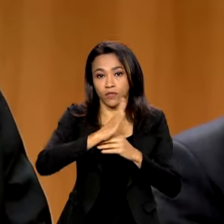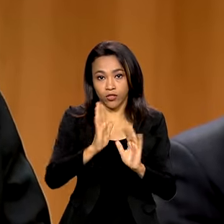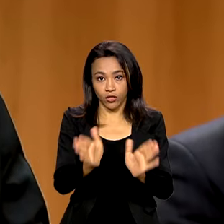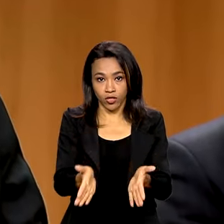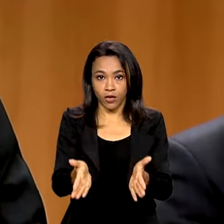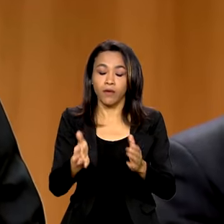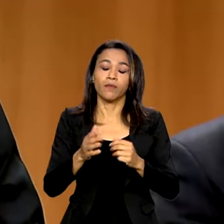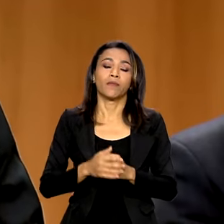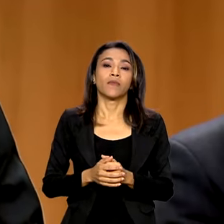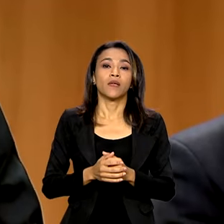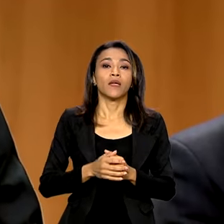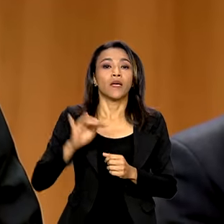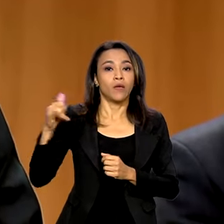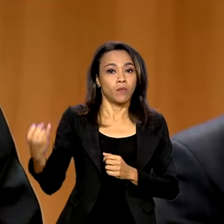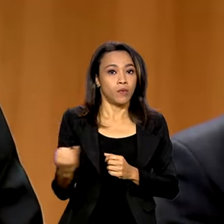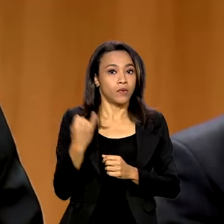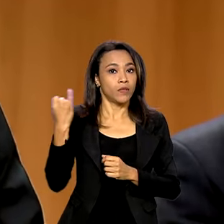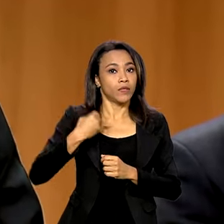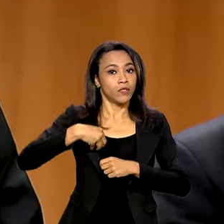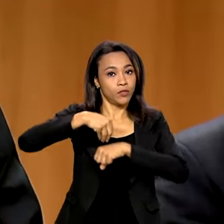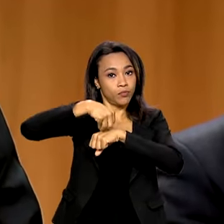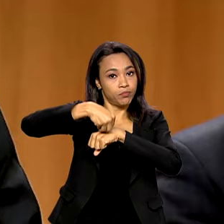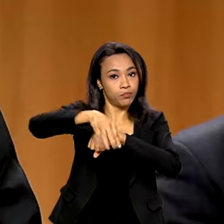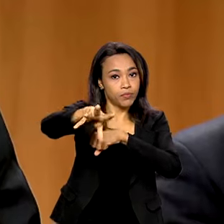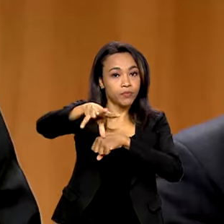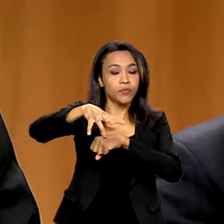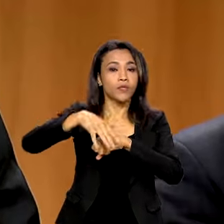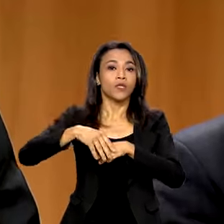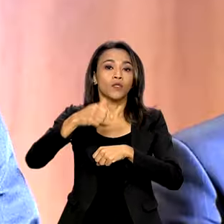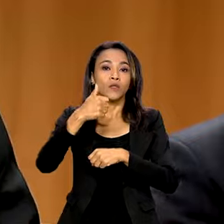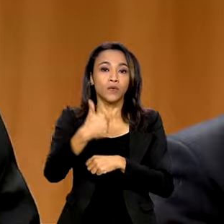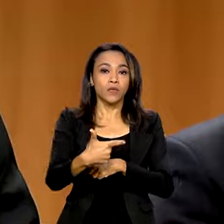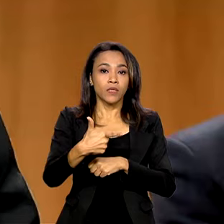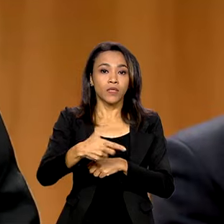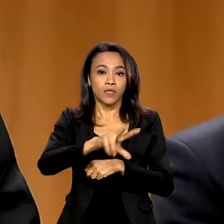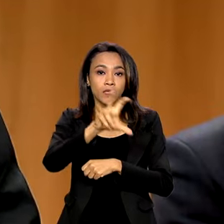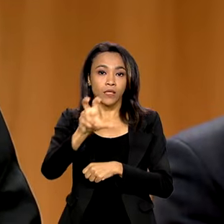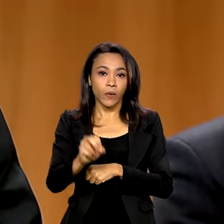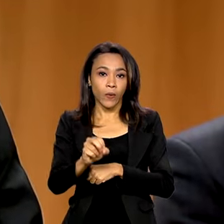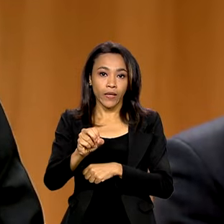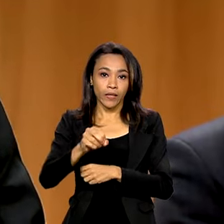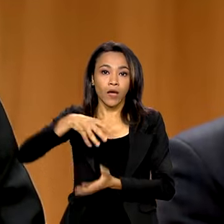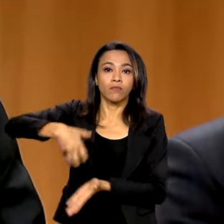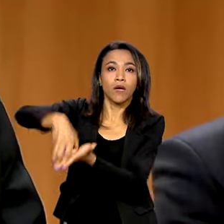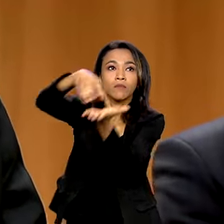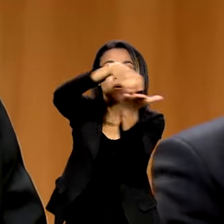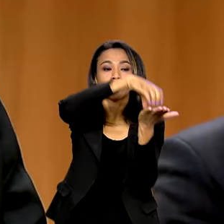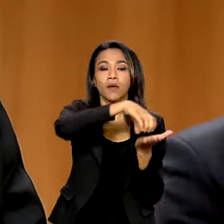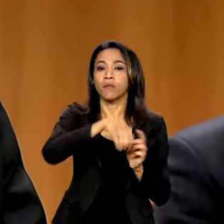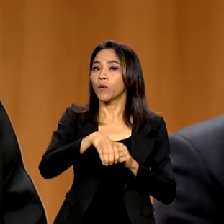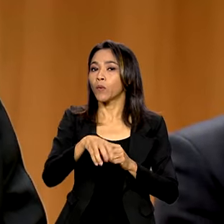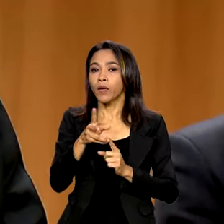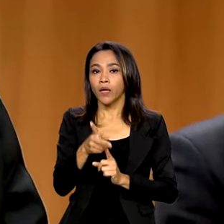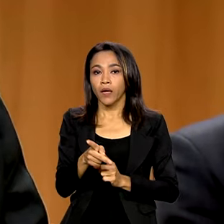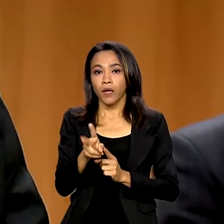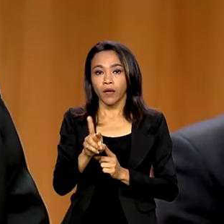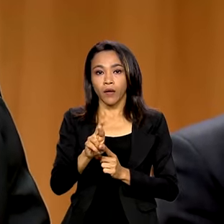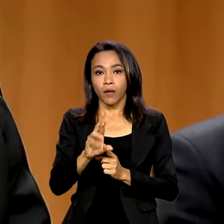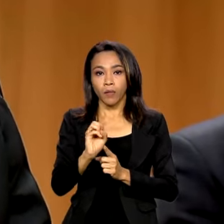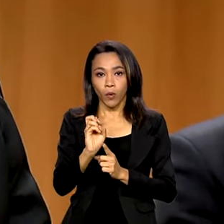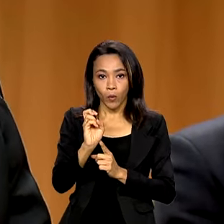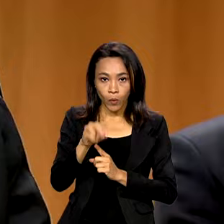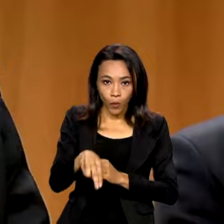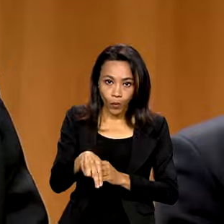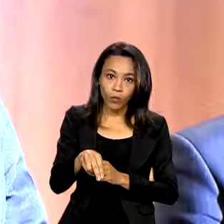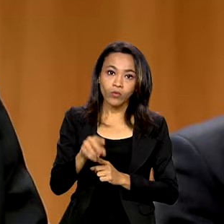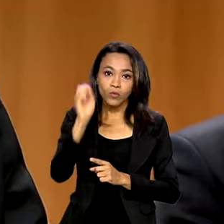temos a participação de aproximadamente 250 PROCONs estaduais e municipais. Esse mutirão é importante e se